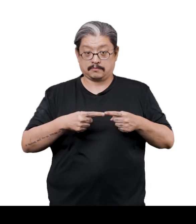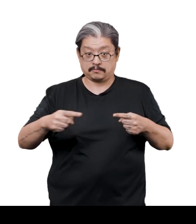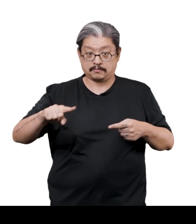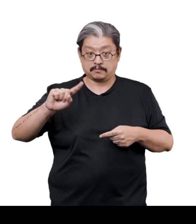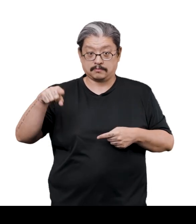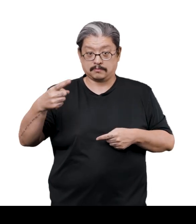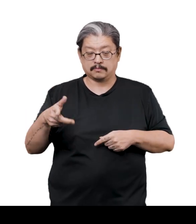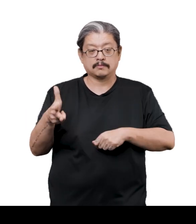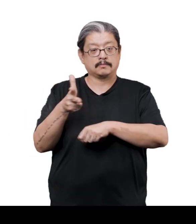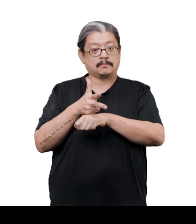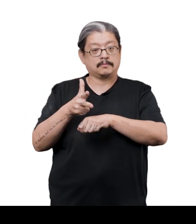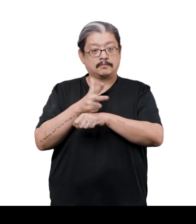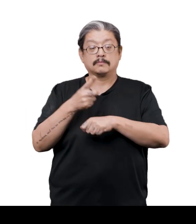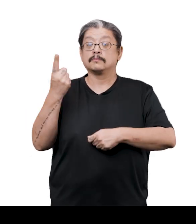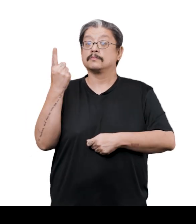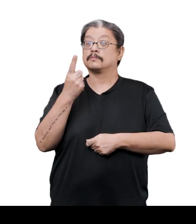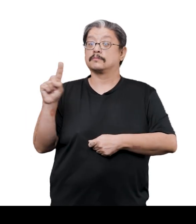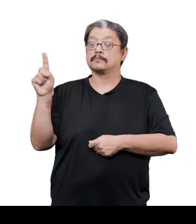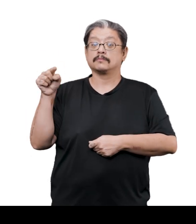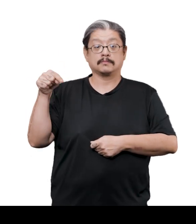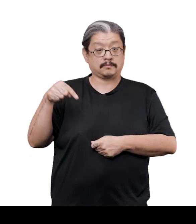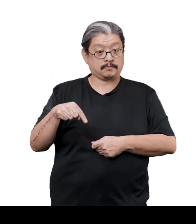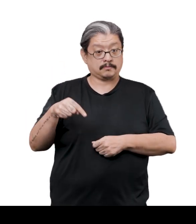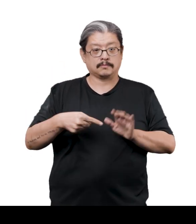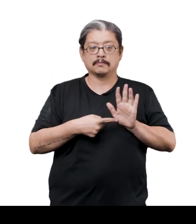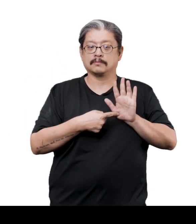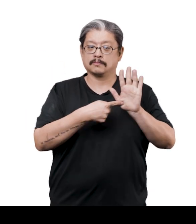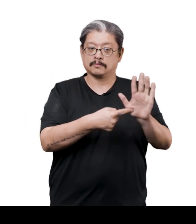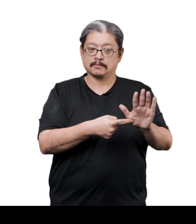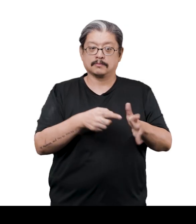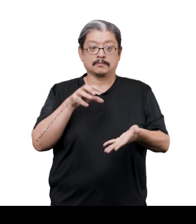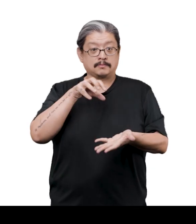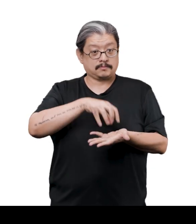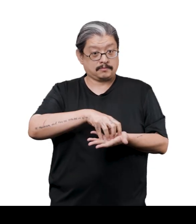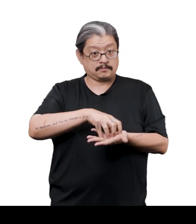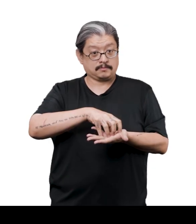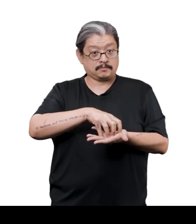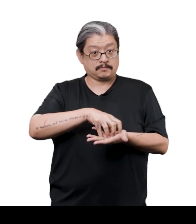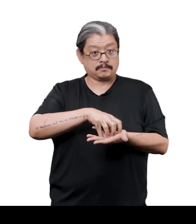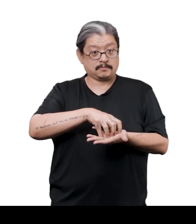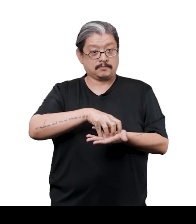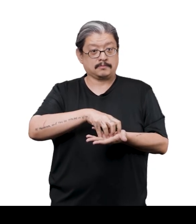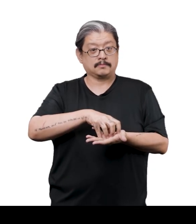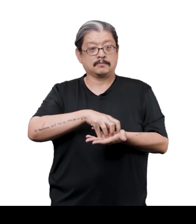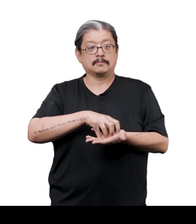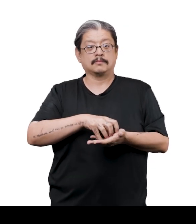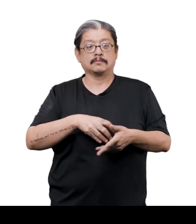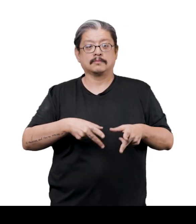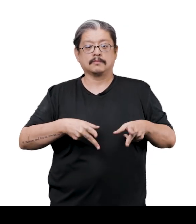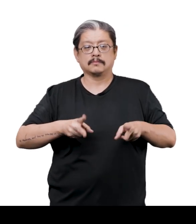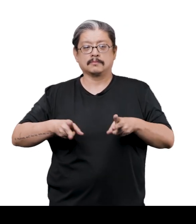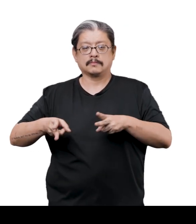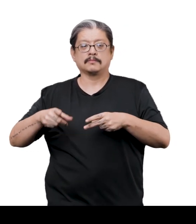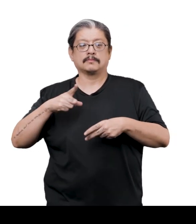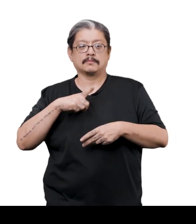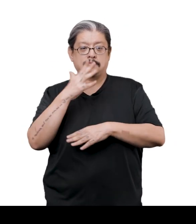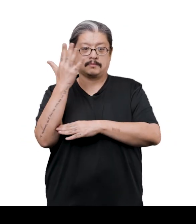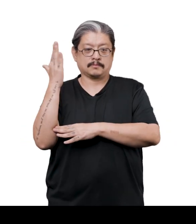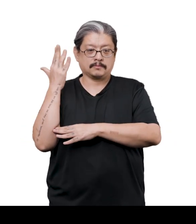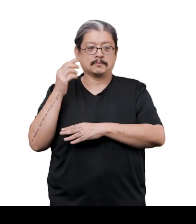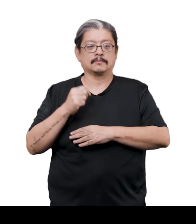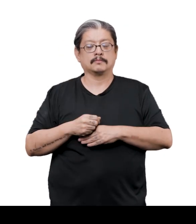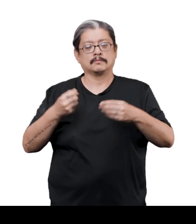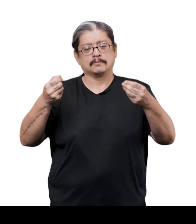Na próxima faixa audiovisual, a última desta exposição, será apresentado o núcleo Pedaços da Natureza, onde